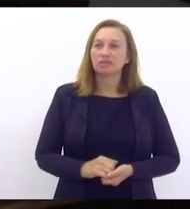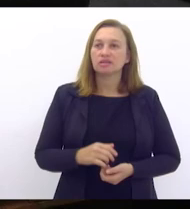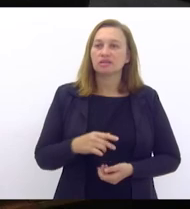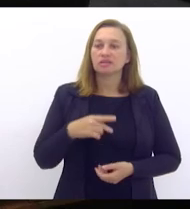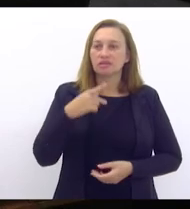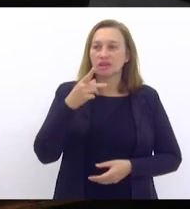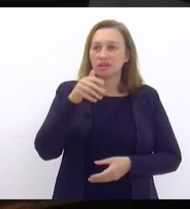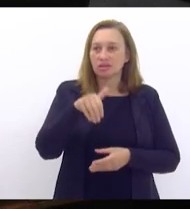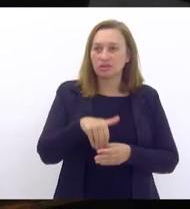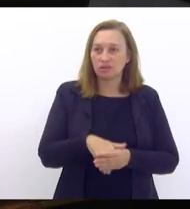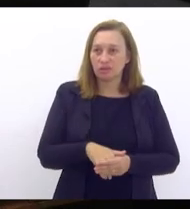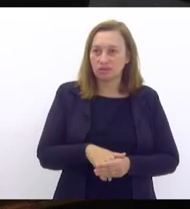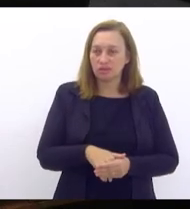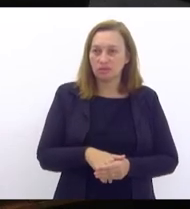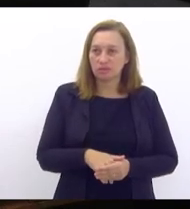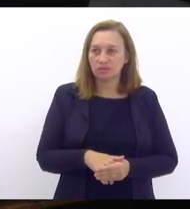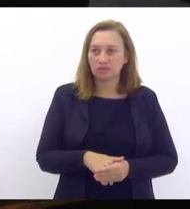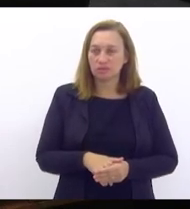voto, presidenta. Vai a